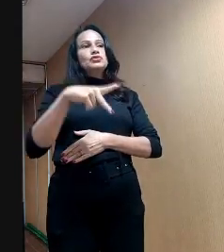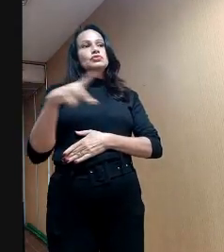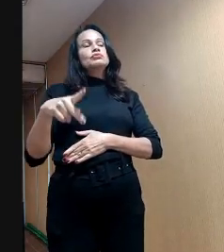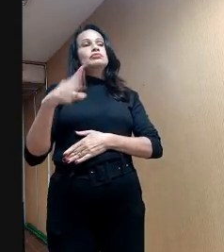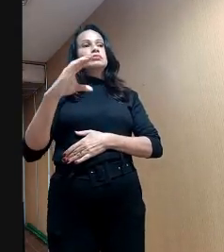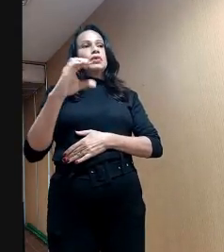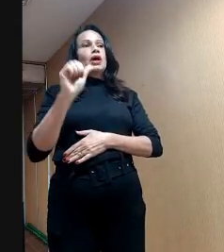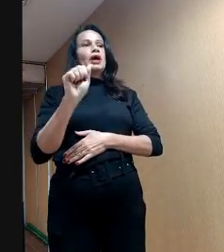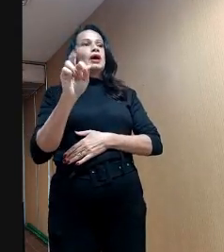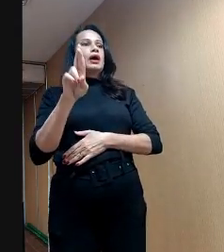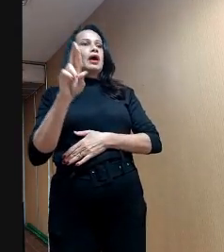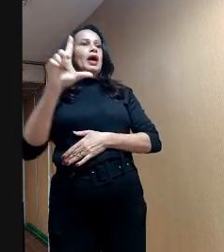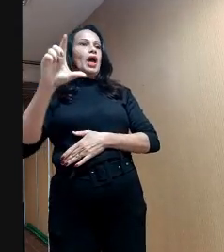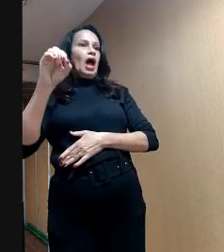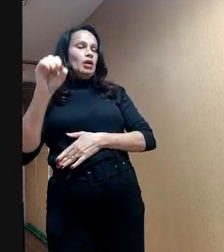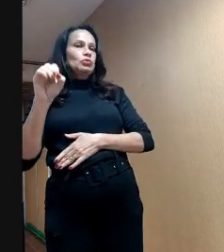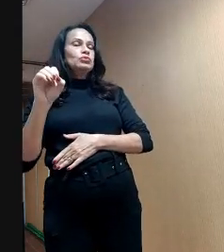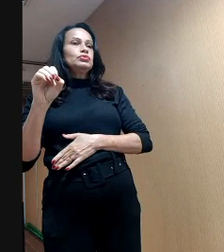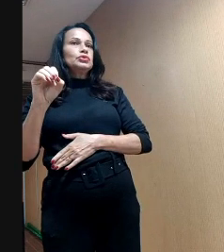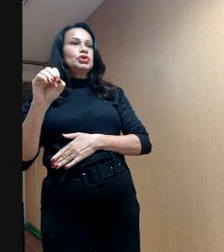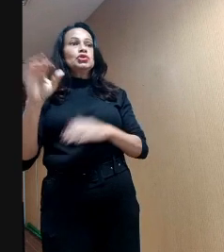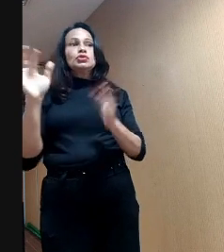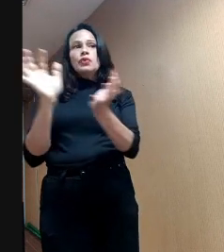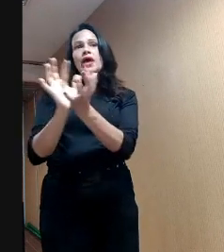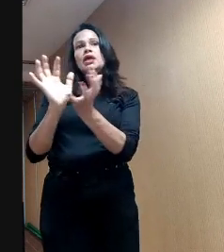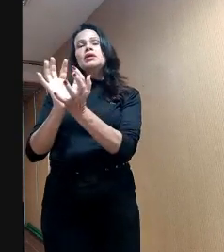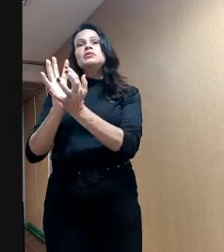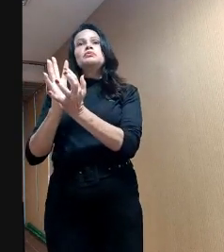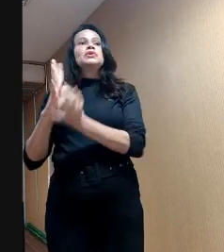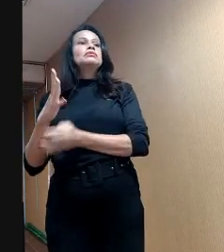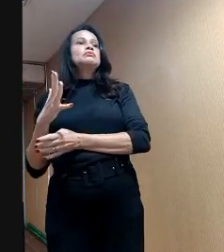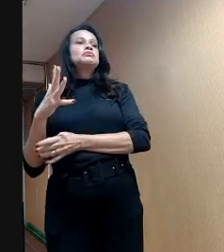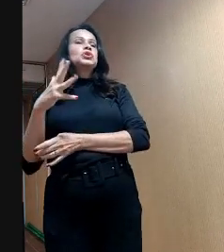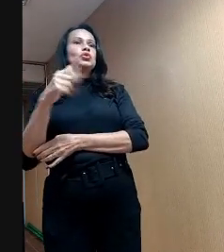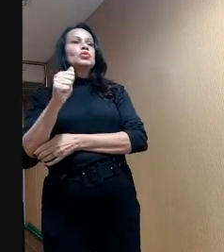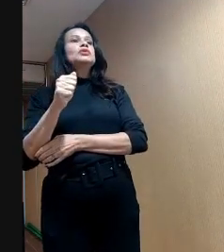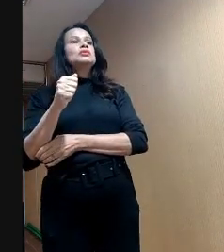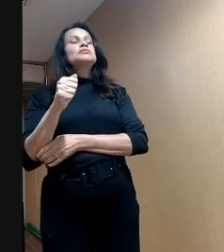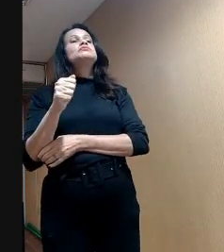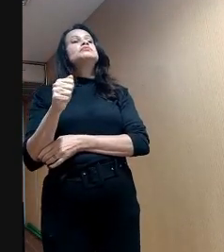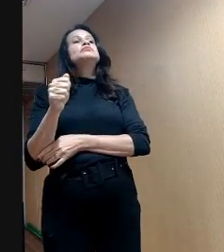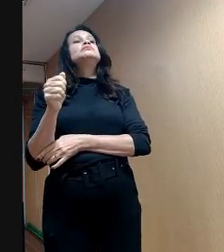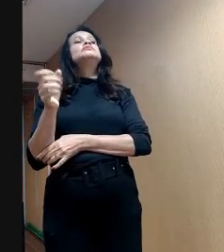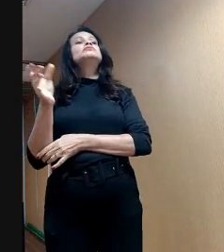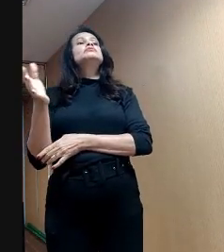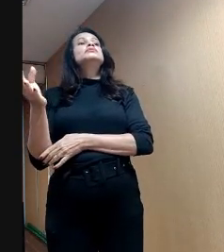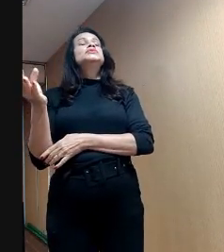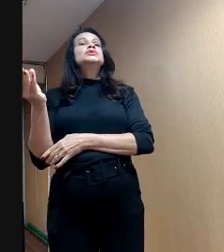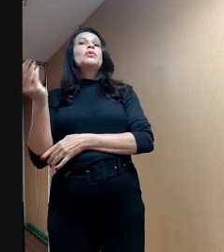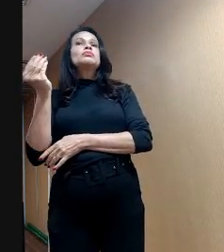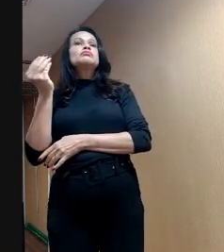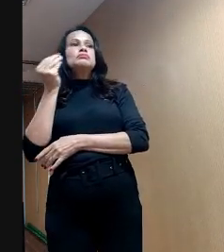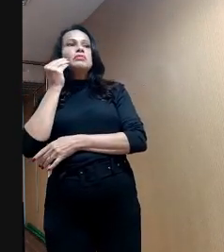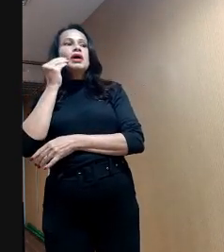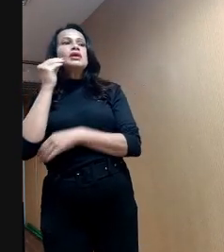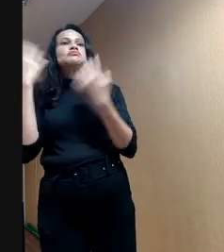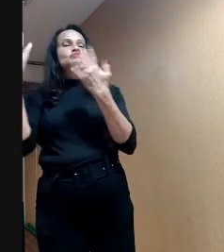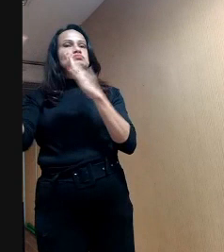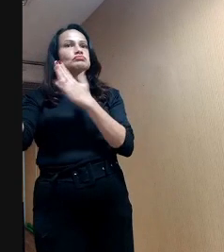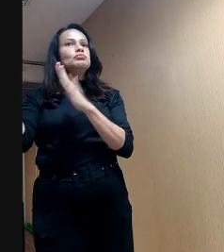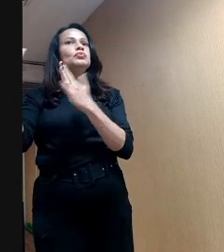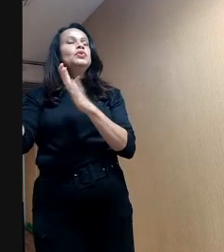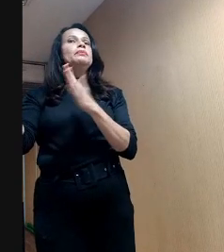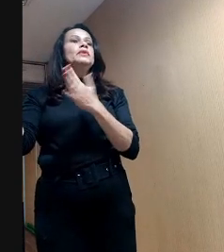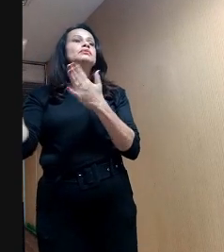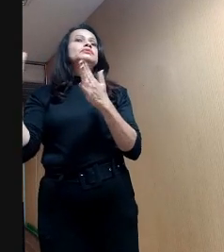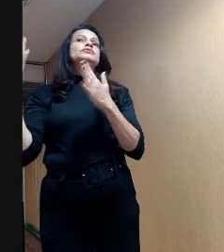essa equipe e toda a comissão organizadora merece o nosso aplauso.